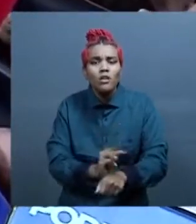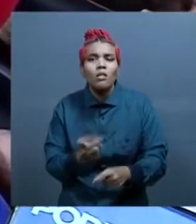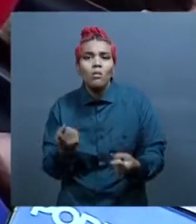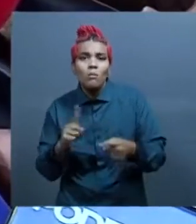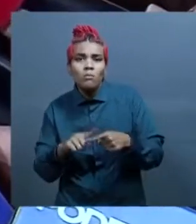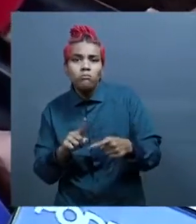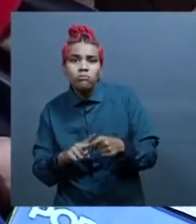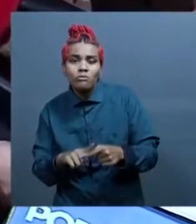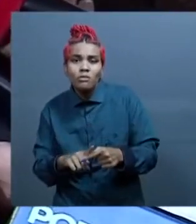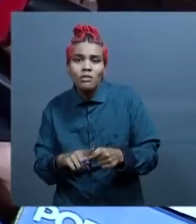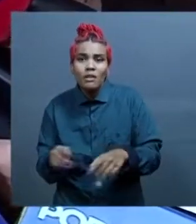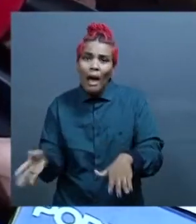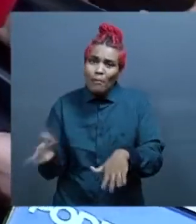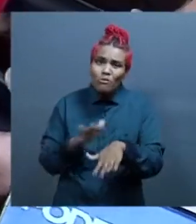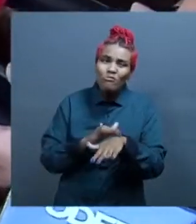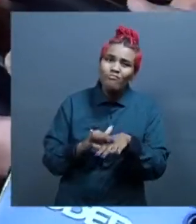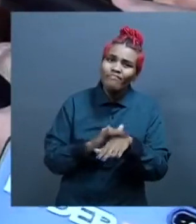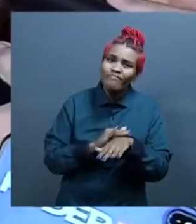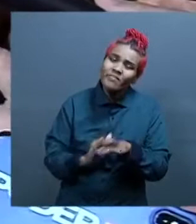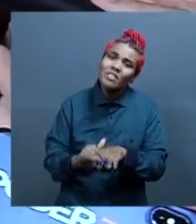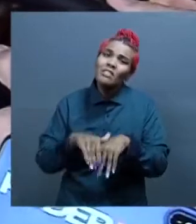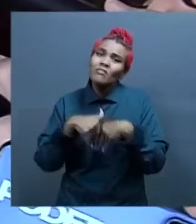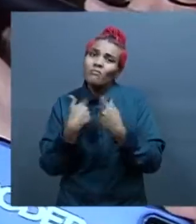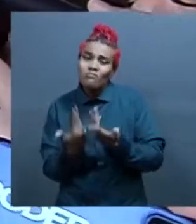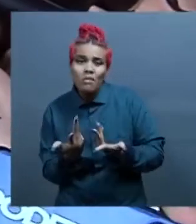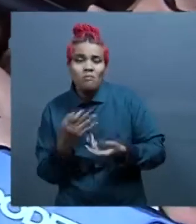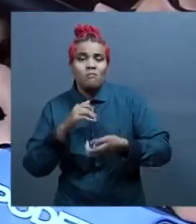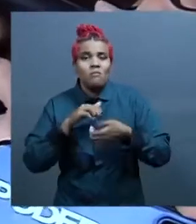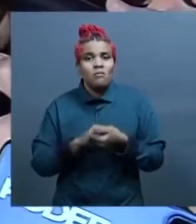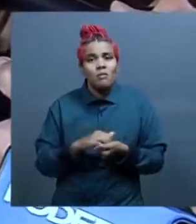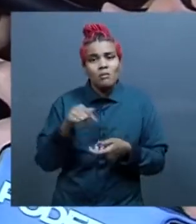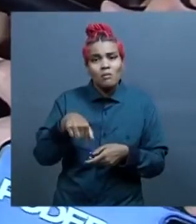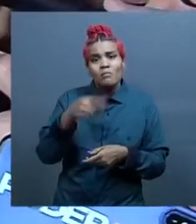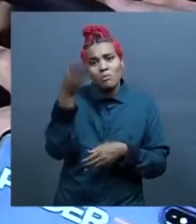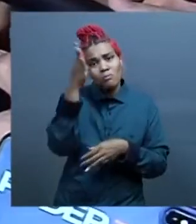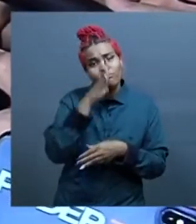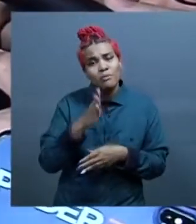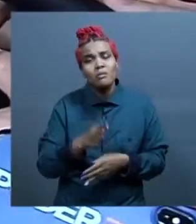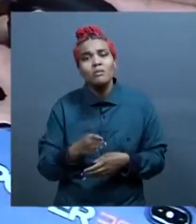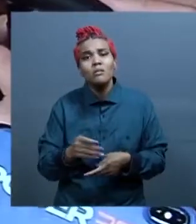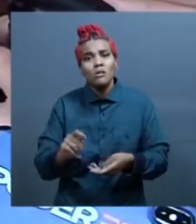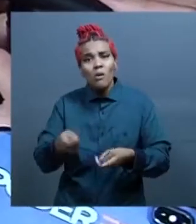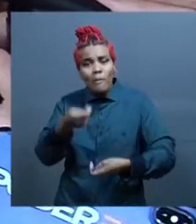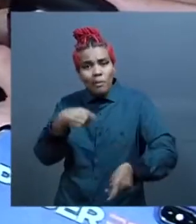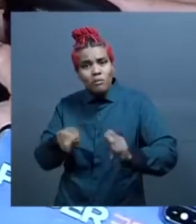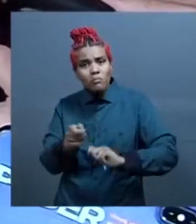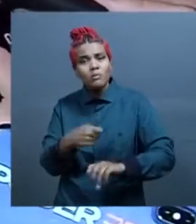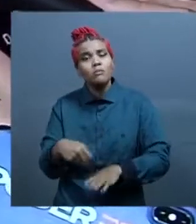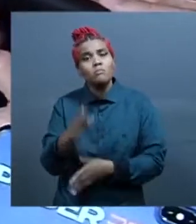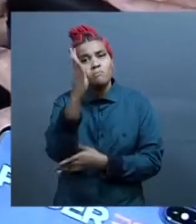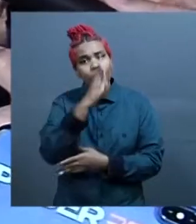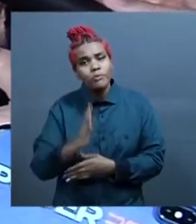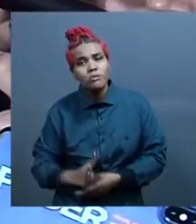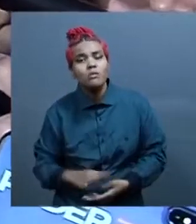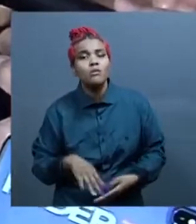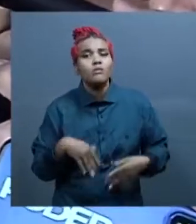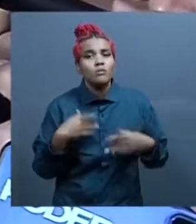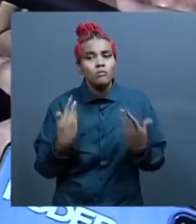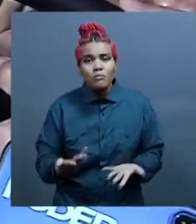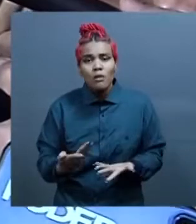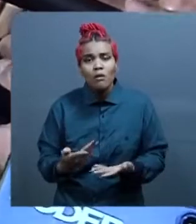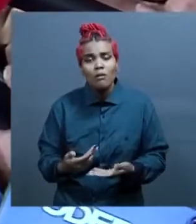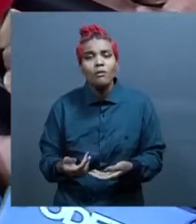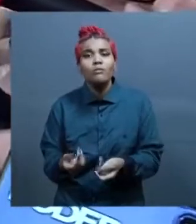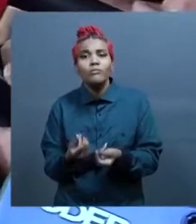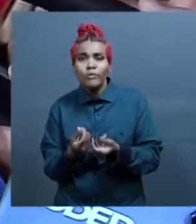para os brasileiros não é pros contas públicas em branco para as contas brasileiras por nossa conta do a nossa fonte terra